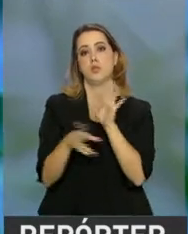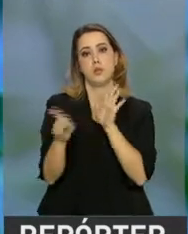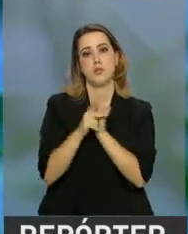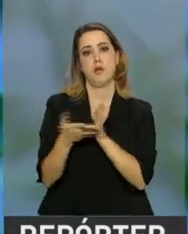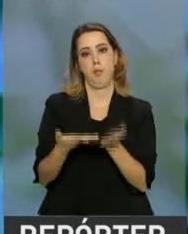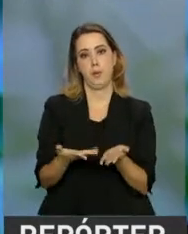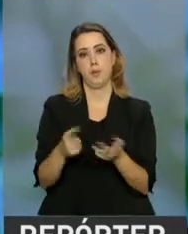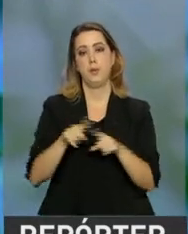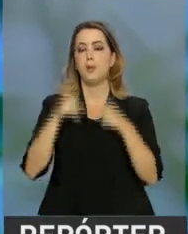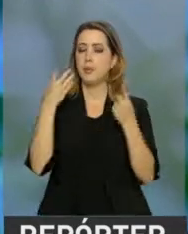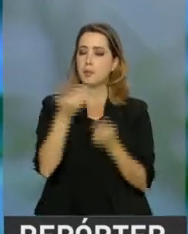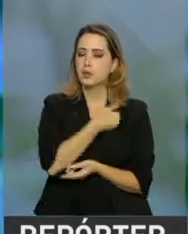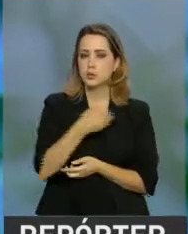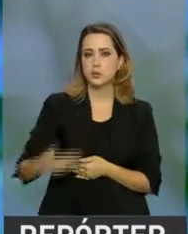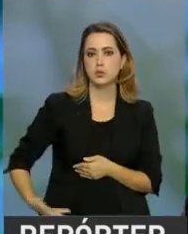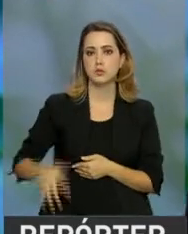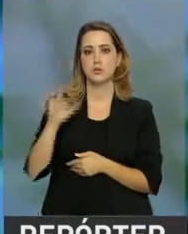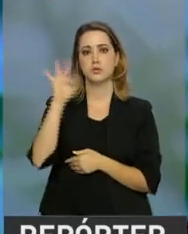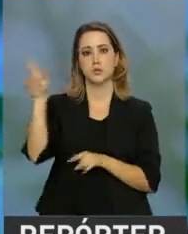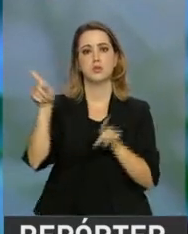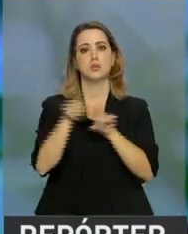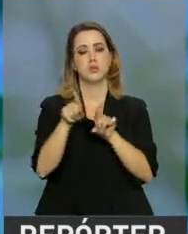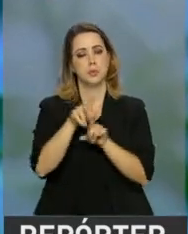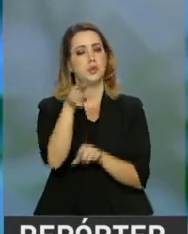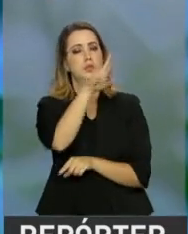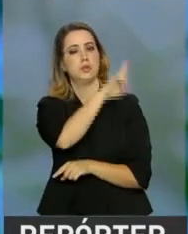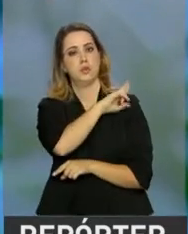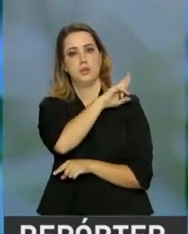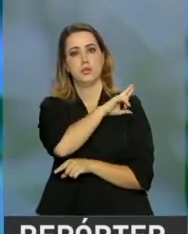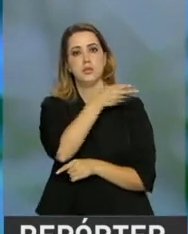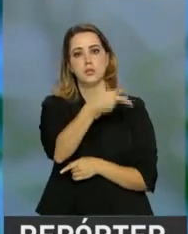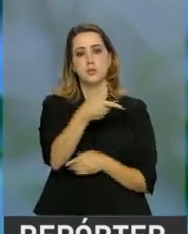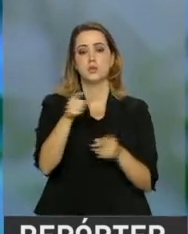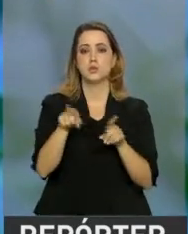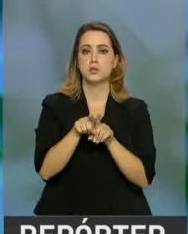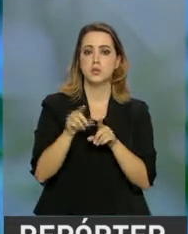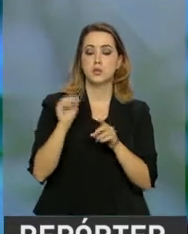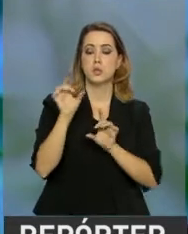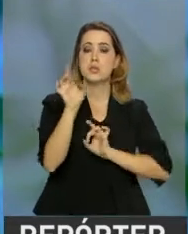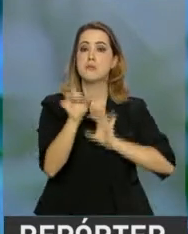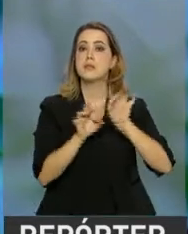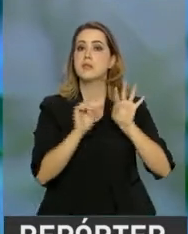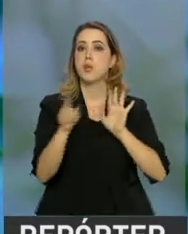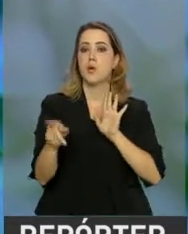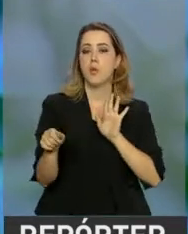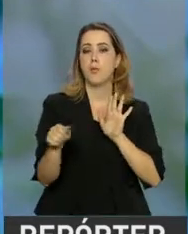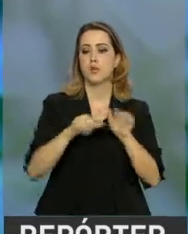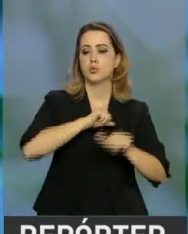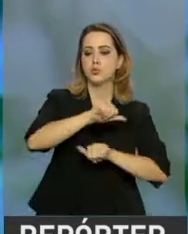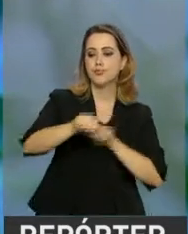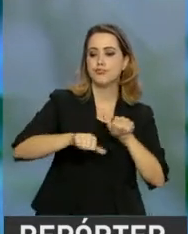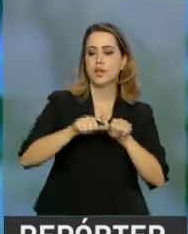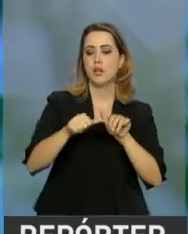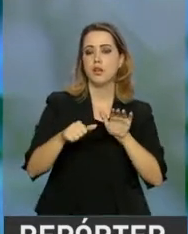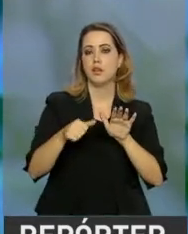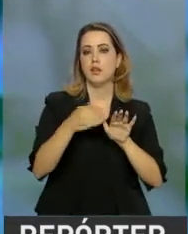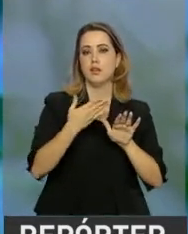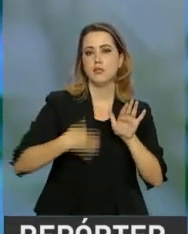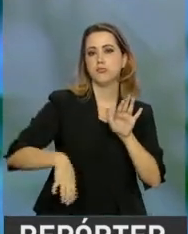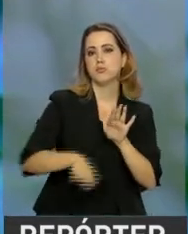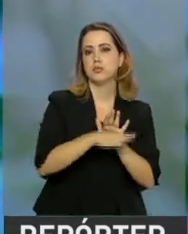sua responsabilidade com a segurança pública especialmente no combate ao tráfico de entorpecentes de pessoas enfim a questão